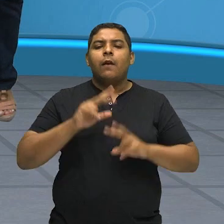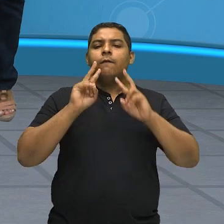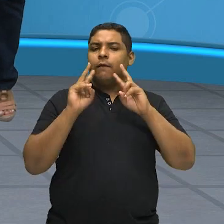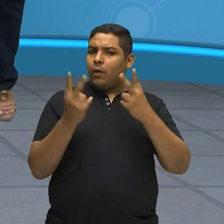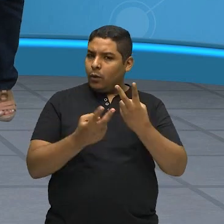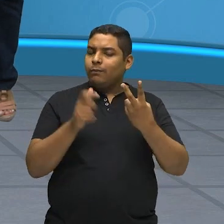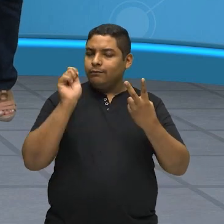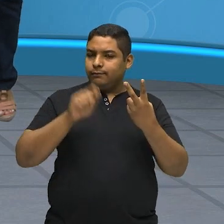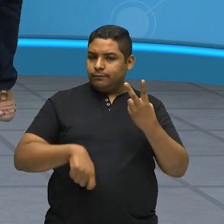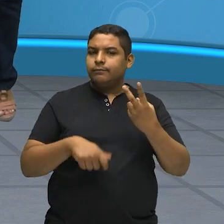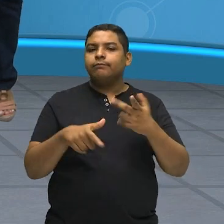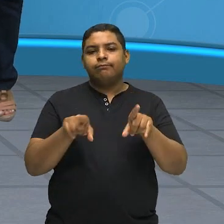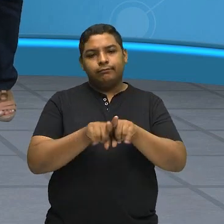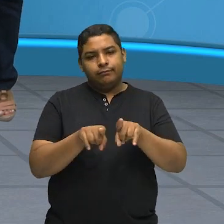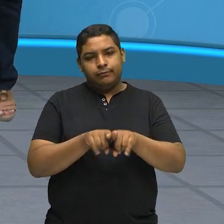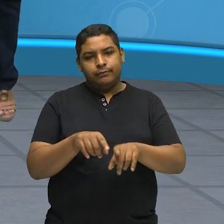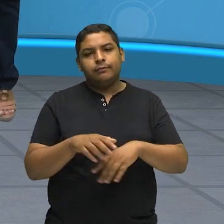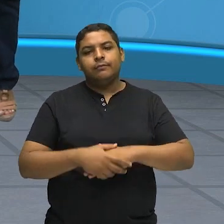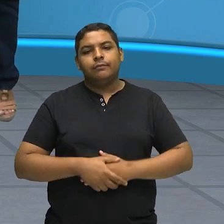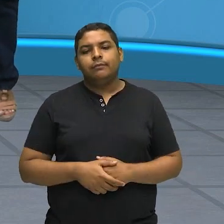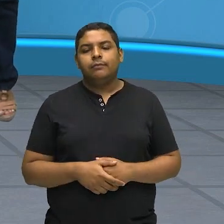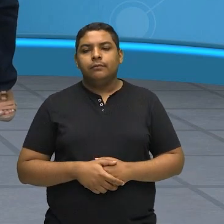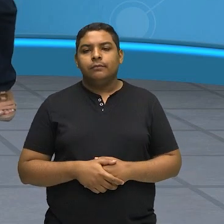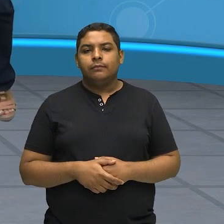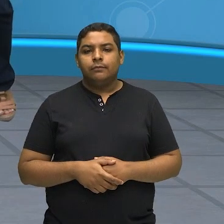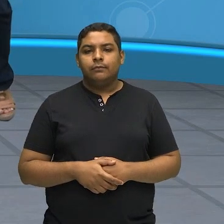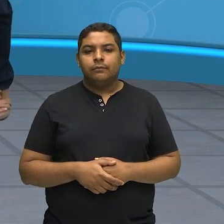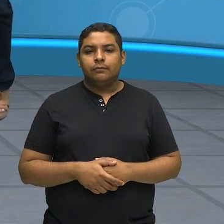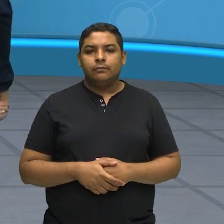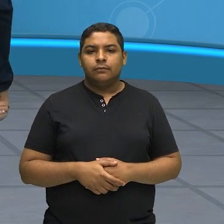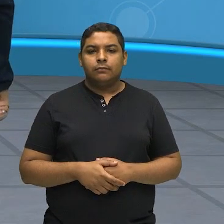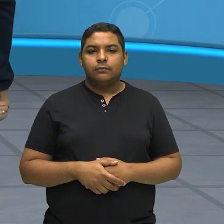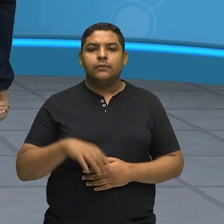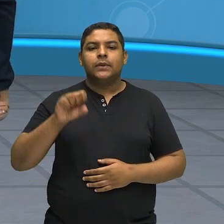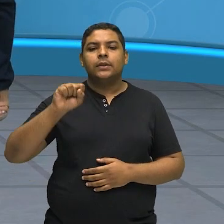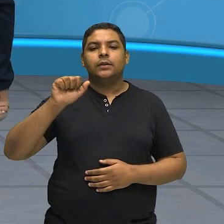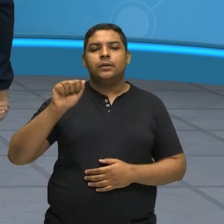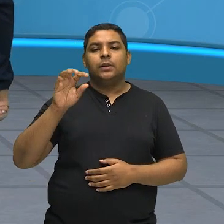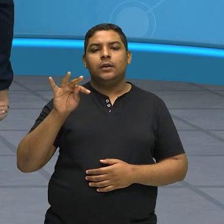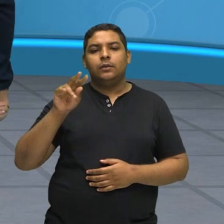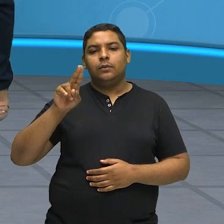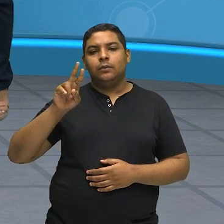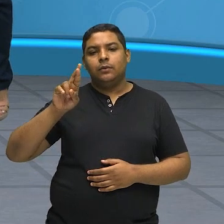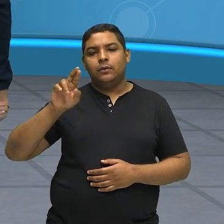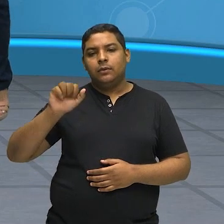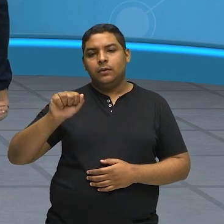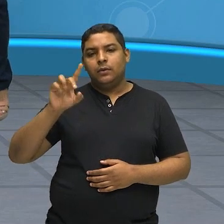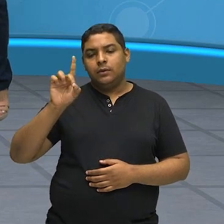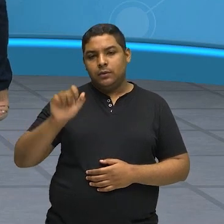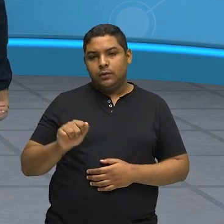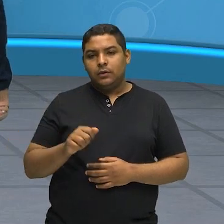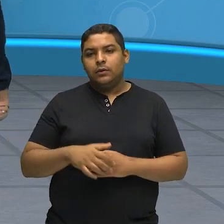A composição artística. E temos a saturada, né? Que dá